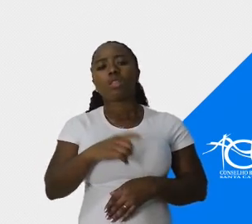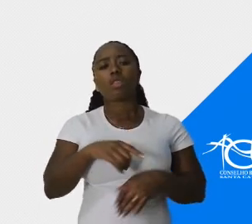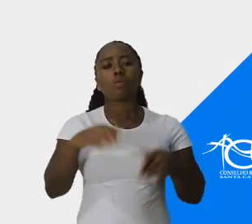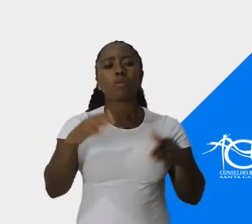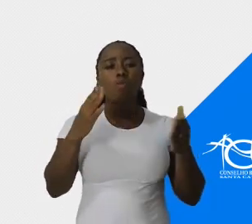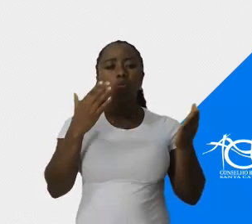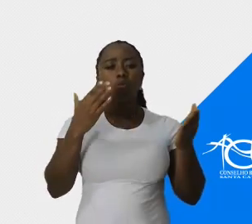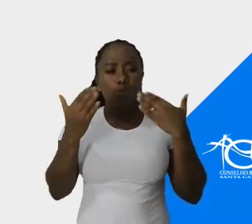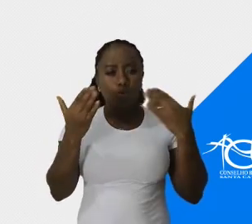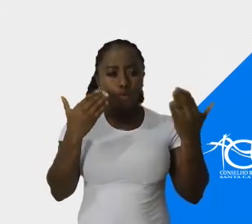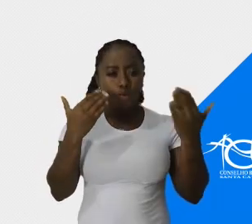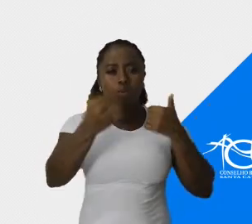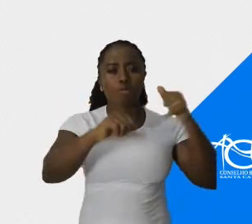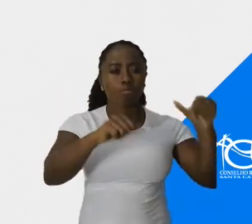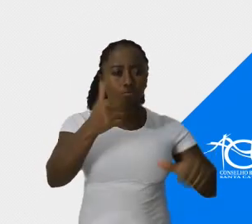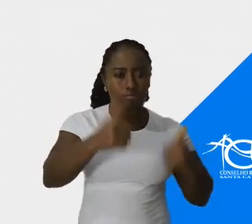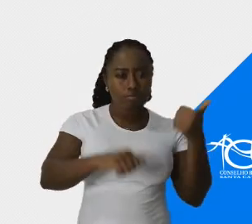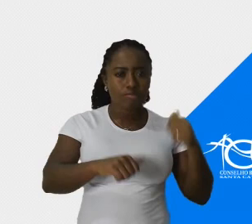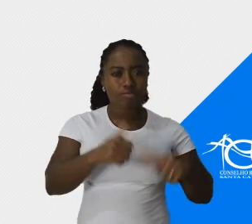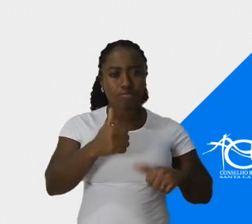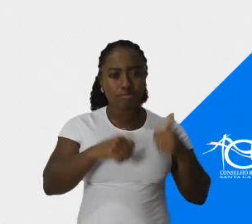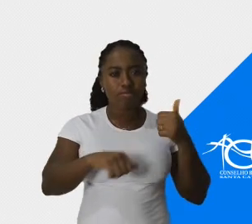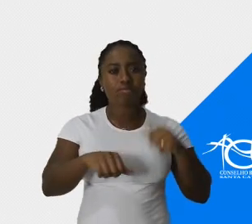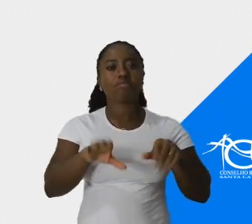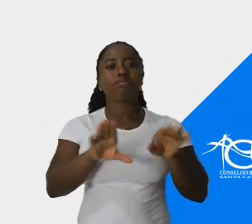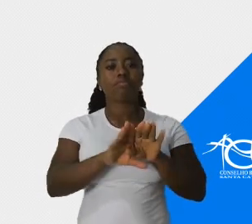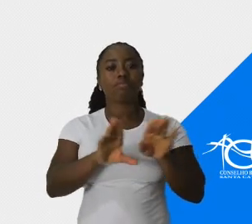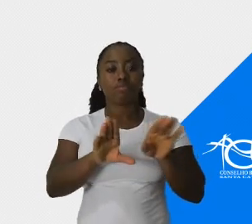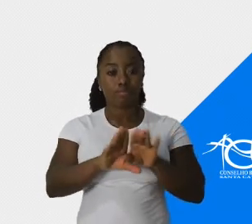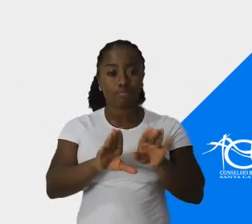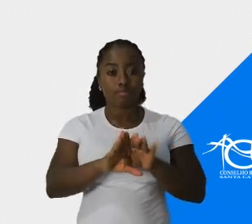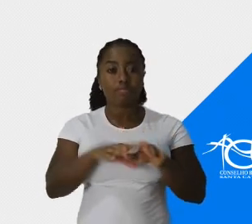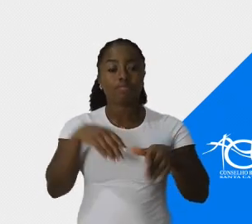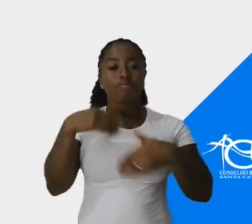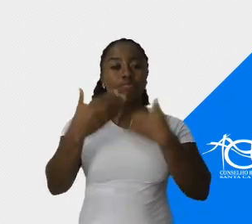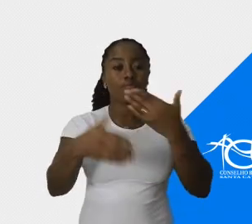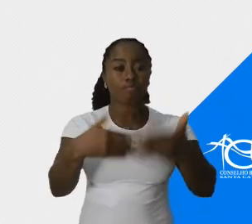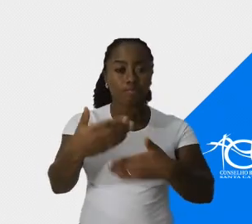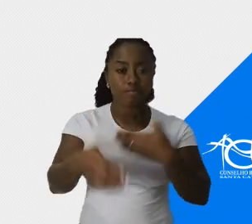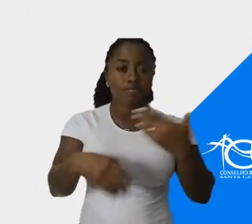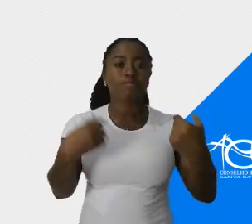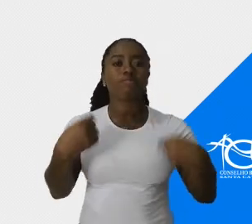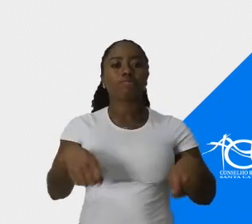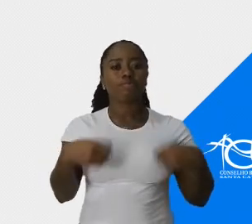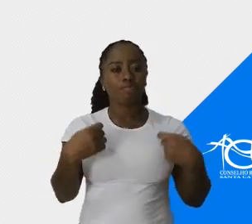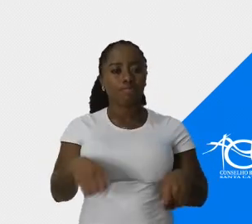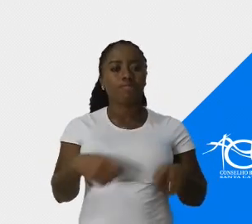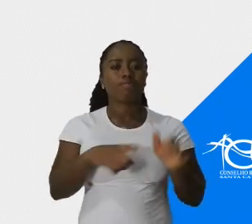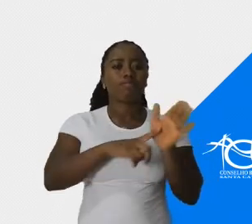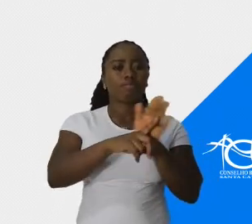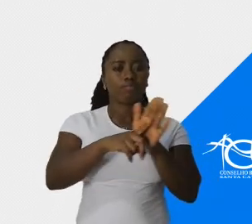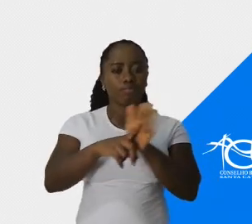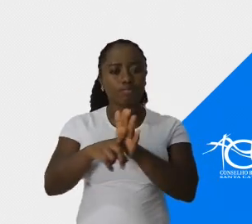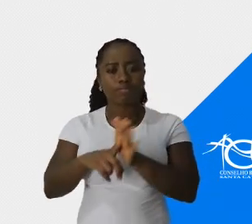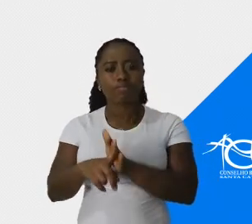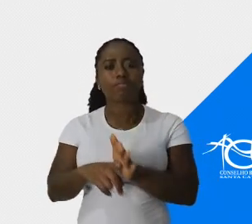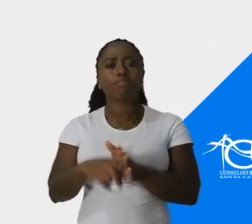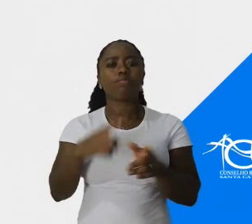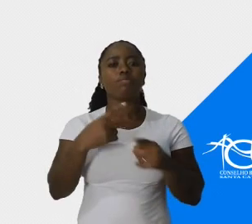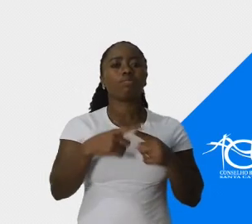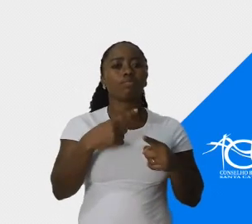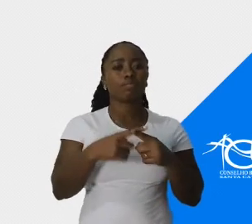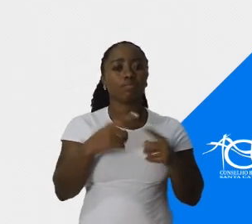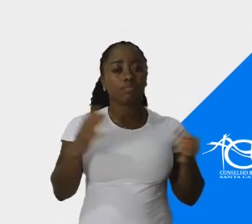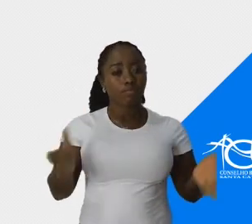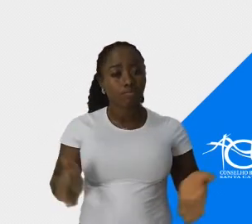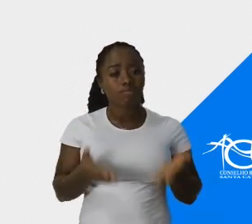precisam avançar em termos de verificação dessa relação. Ela ainda um tanto quanto precária, né? Ela é quase